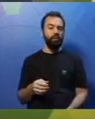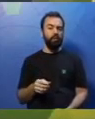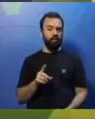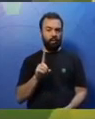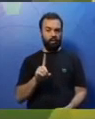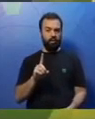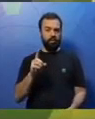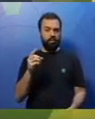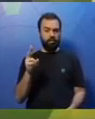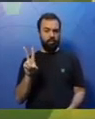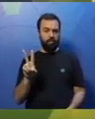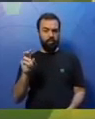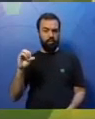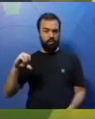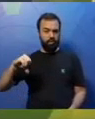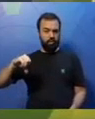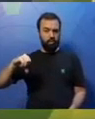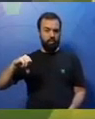129.